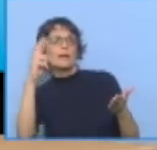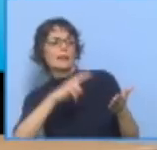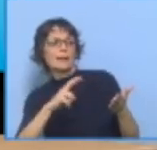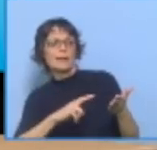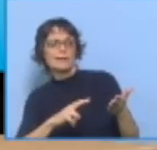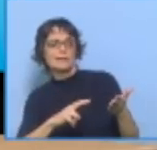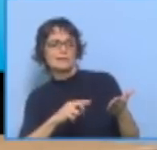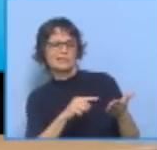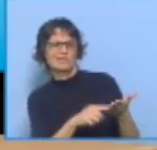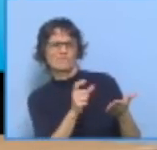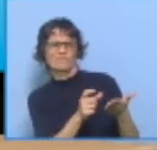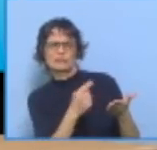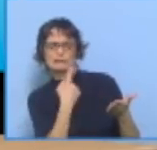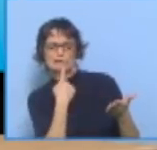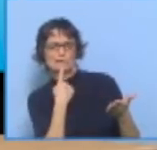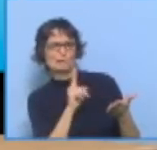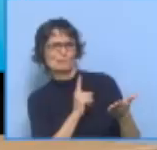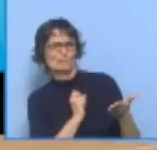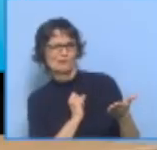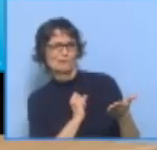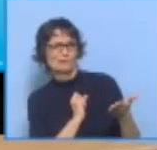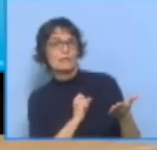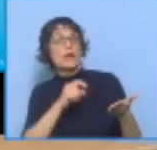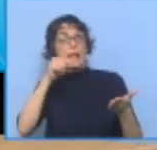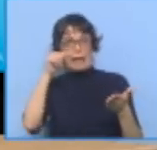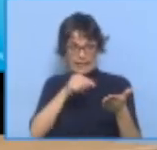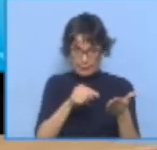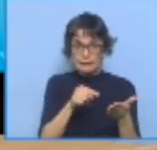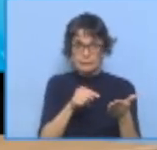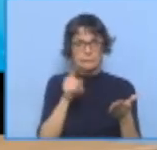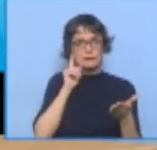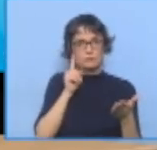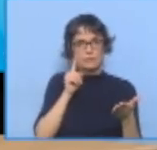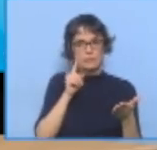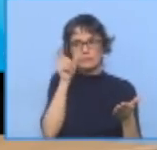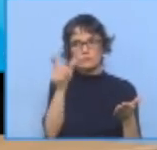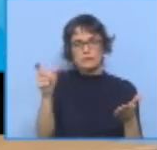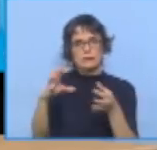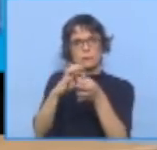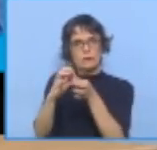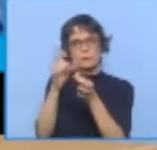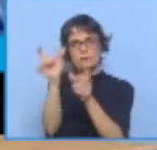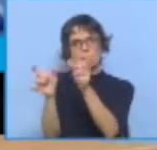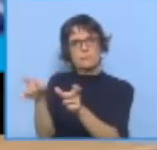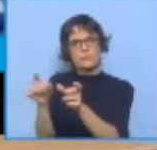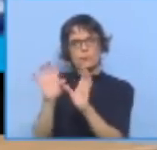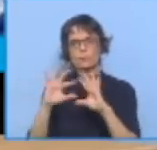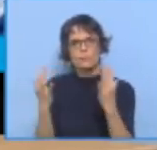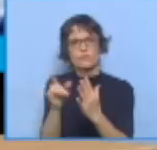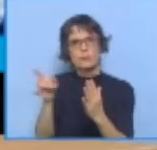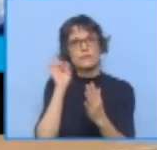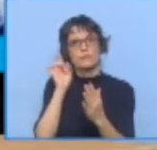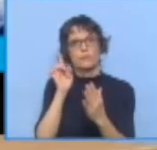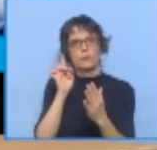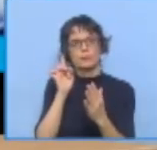gente não consegue entender. E nesse ponto é que a colaboração do público em geral nos